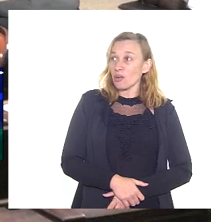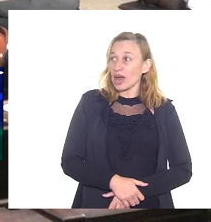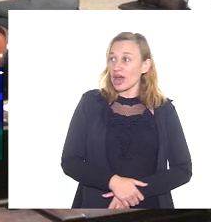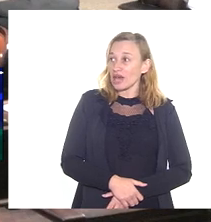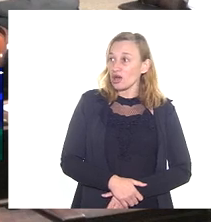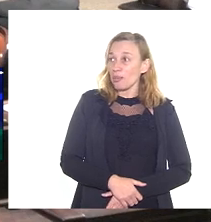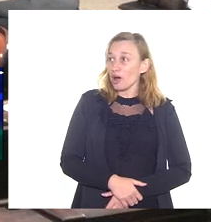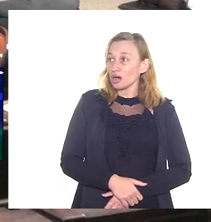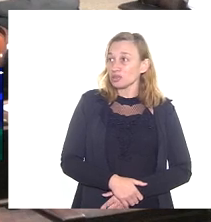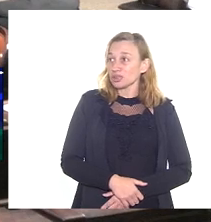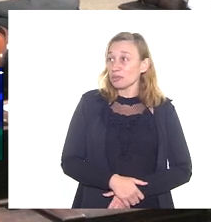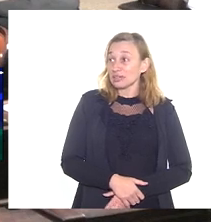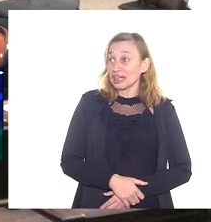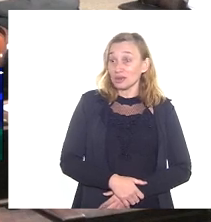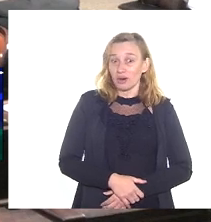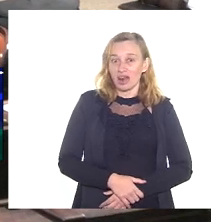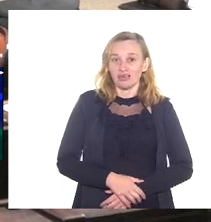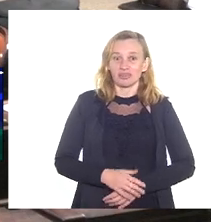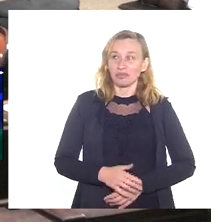Deputado Gustavo Schmidt.